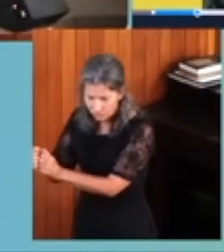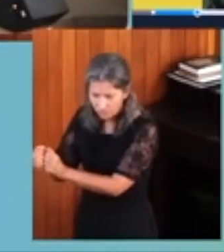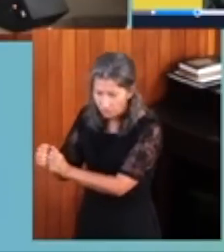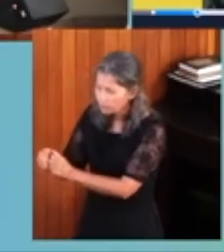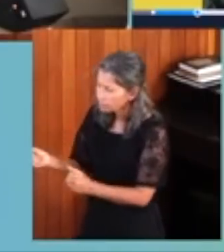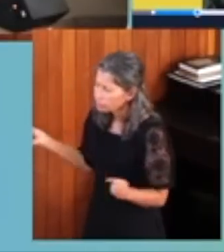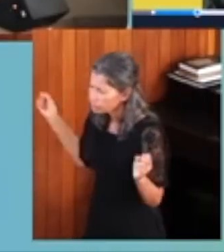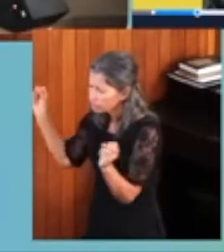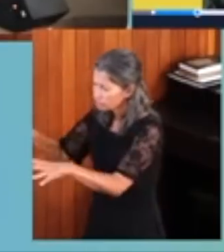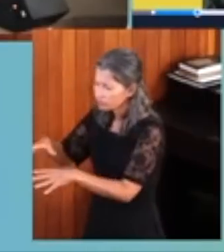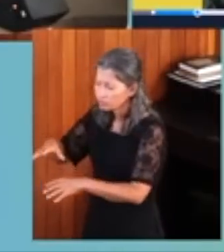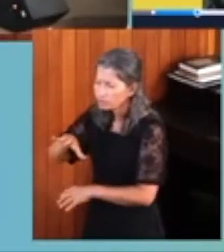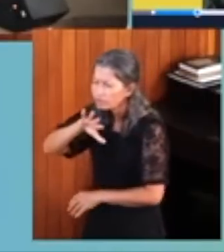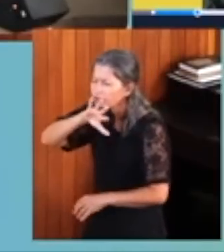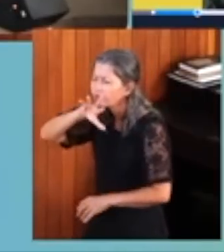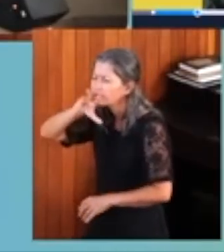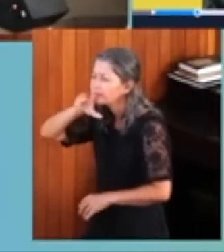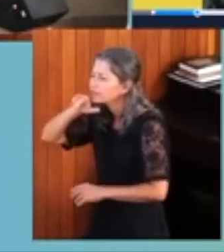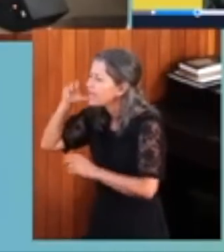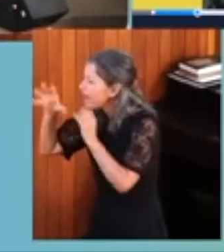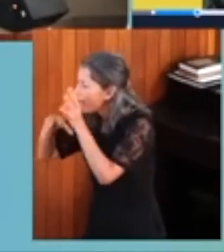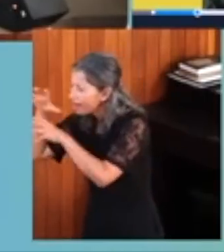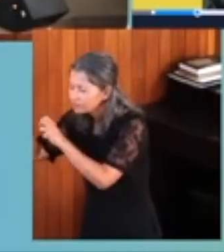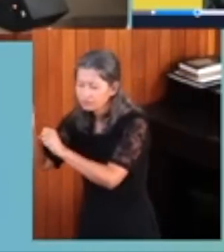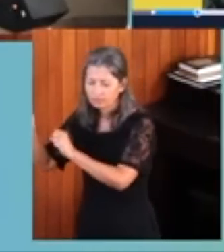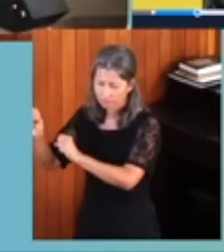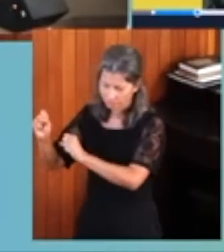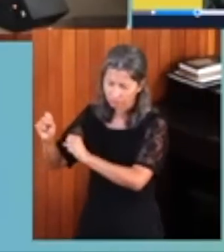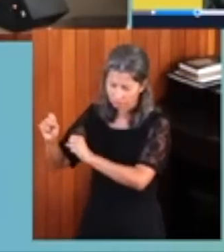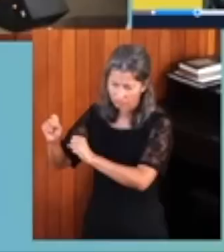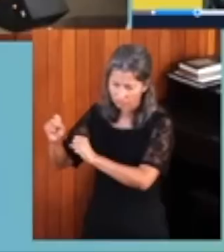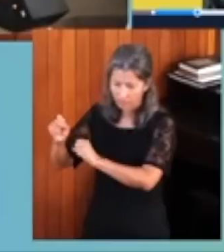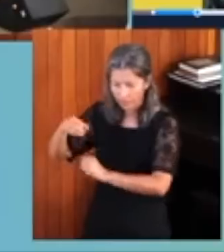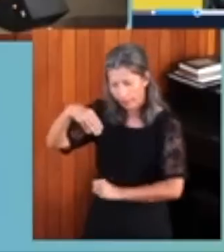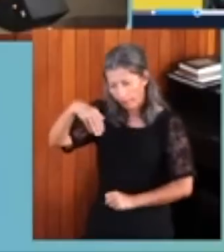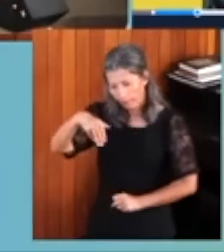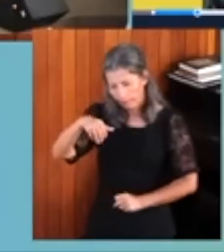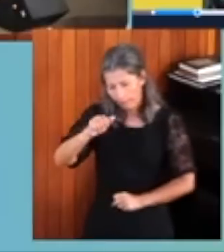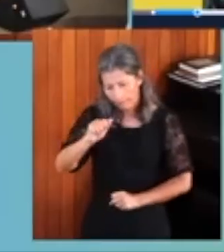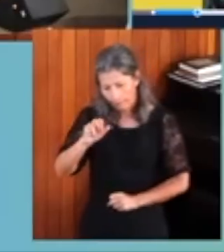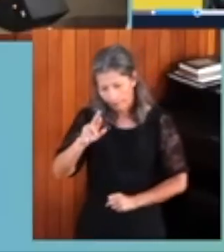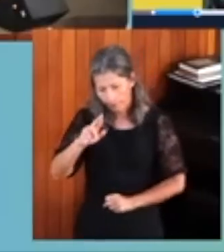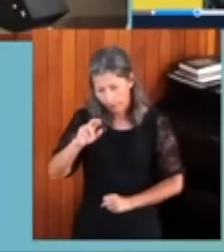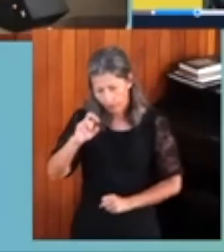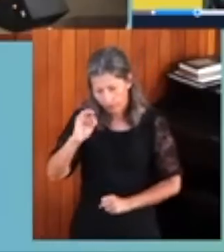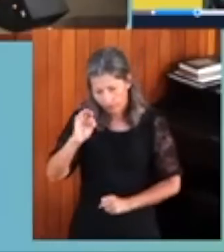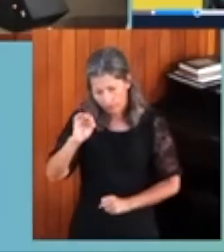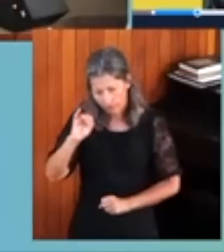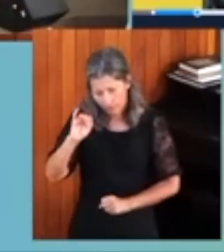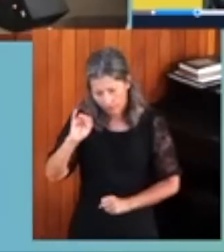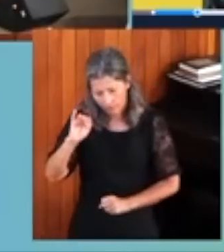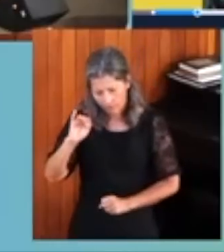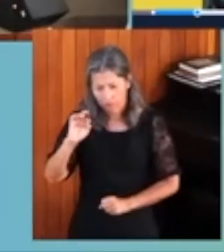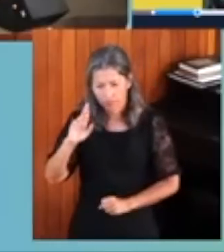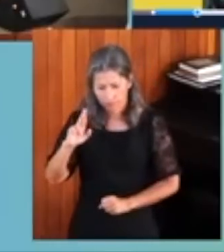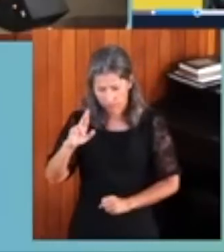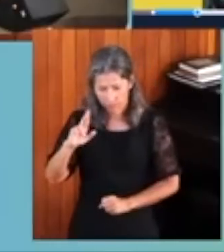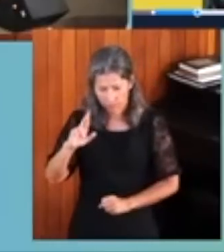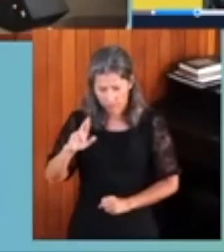avançou rapidamente, né, pelo Império Romano. Então, cavalo preto, ele remete à